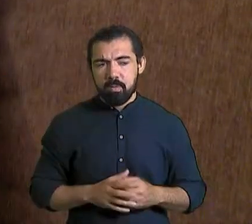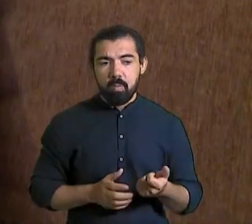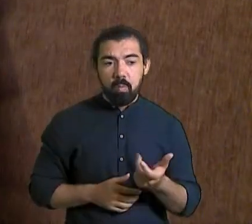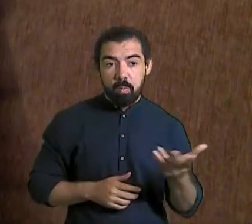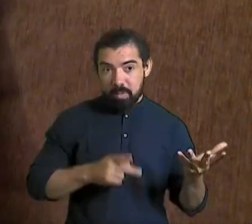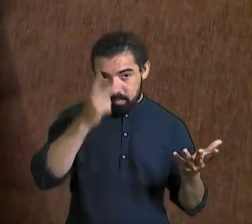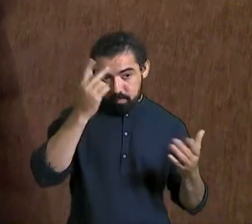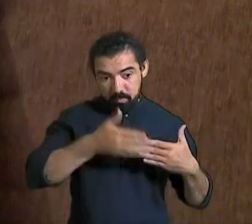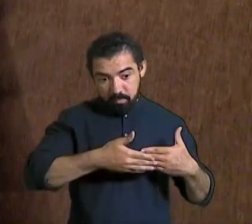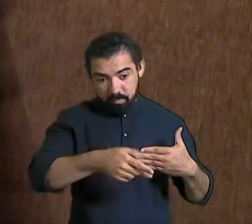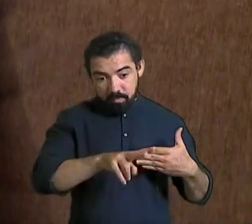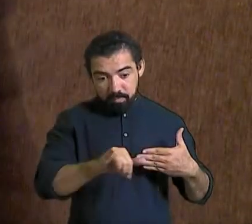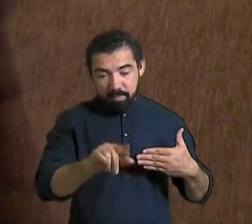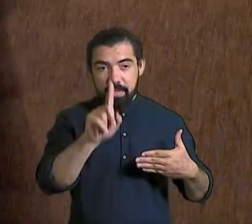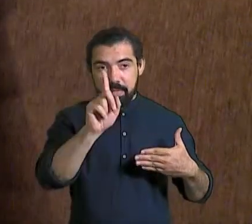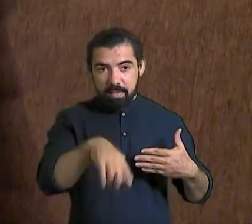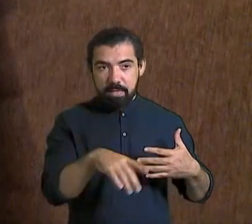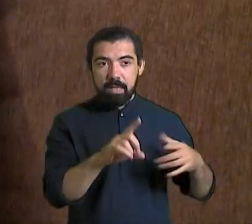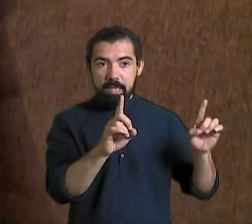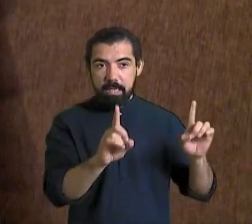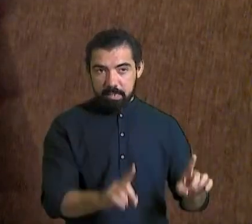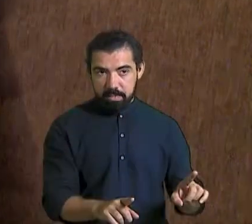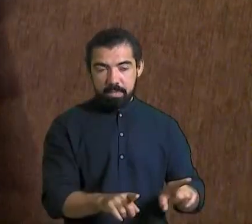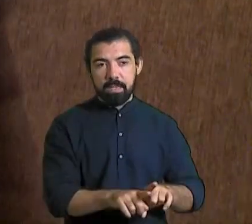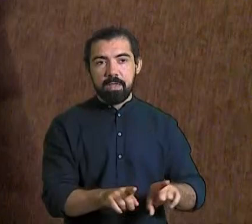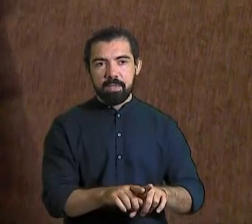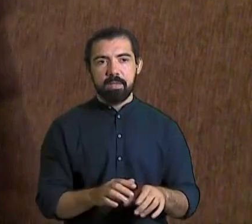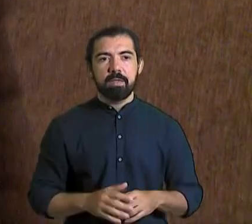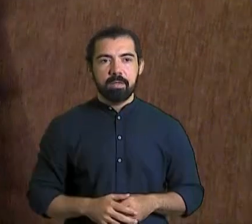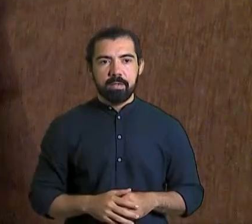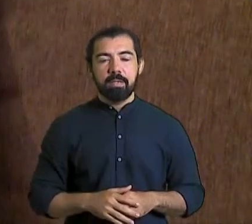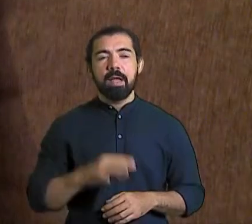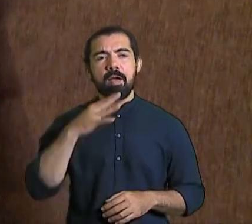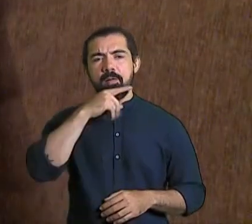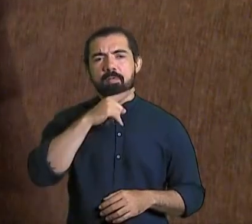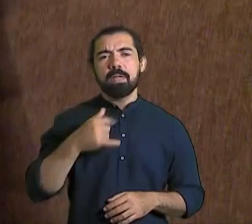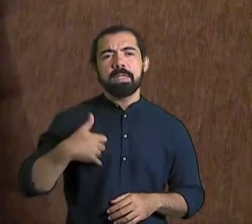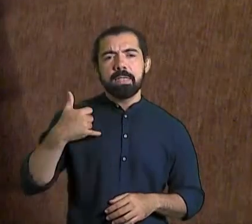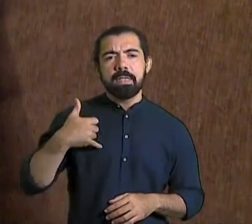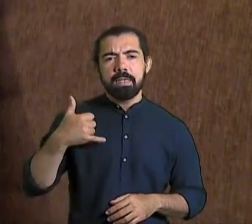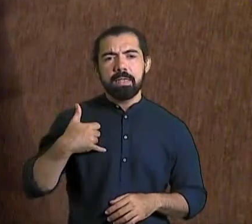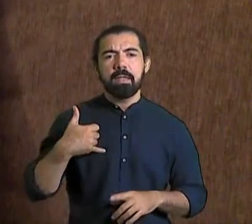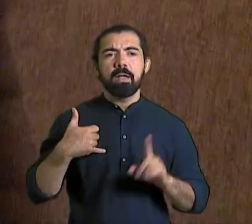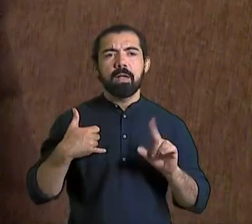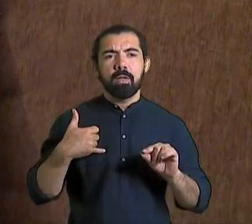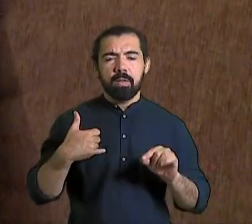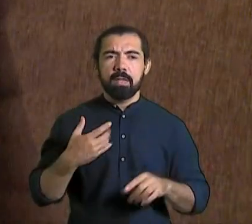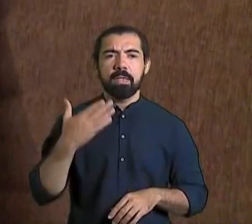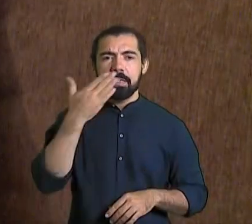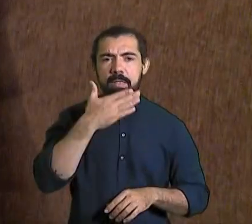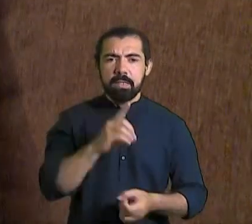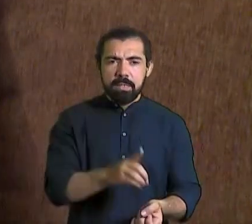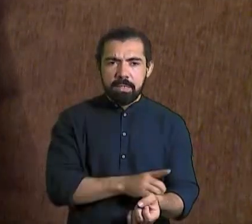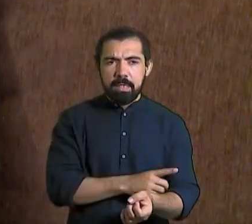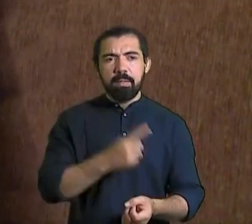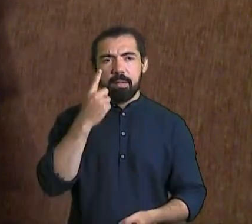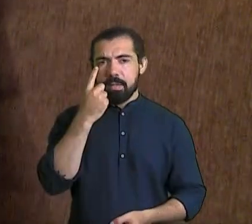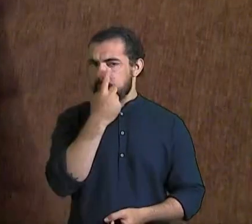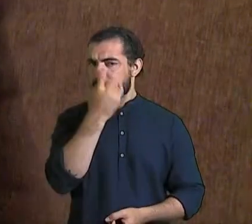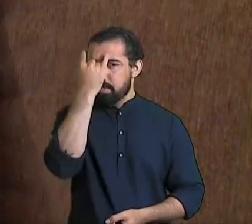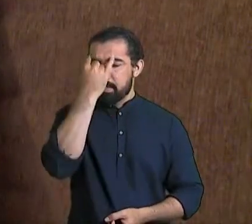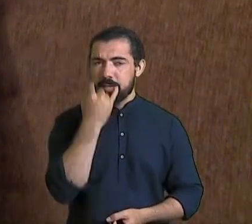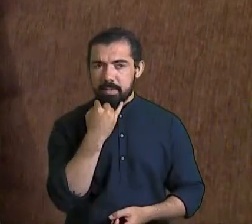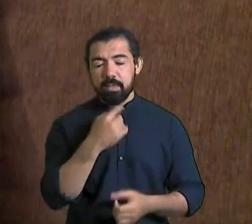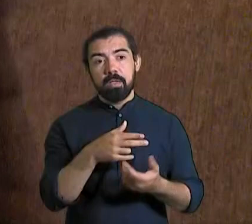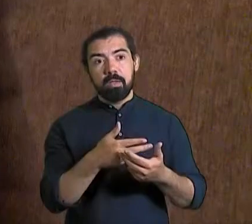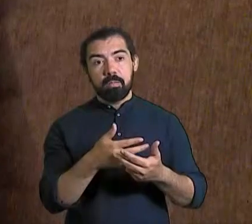tornar deficiente? Nós temos o fator idade, né, que vem aí a diabetes, vem aí a catarata, vem aí vários problemas que